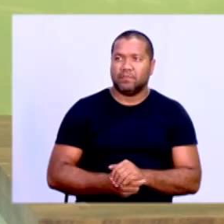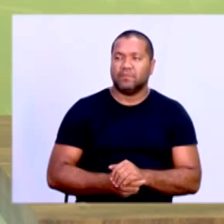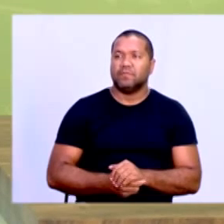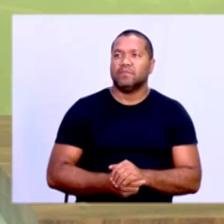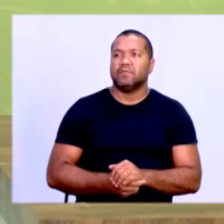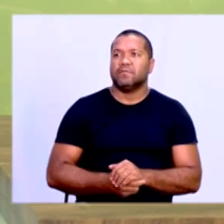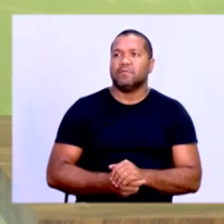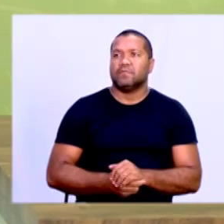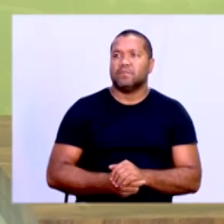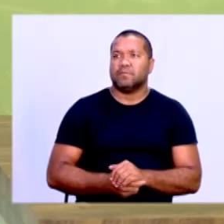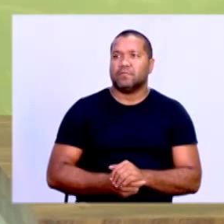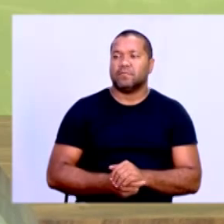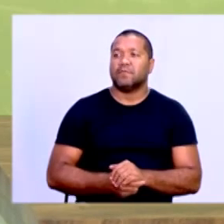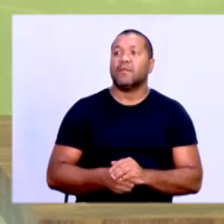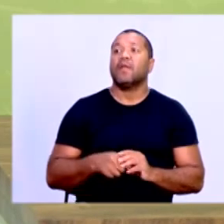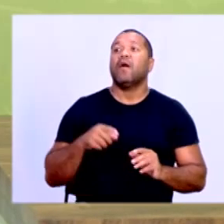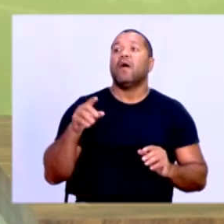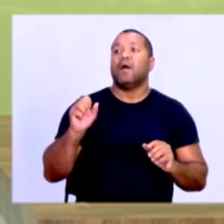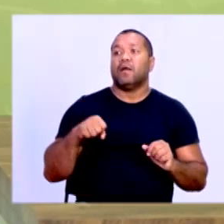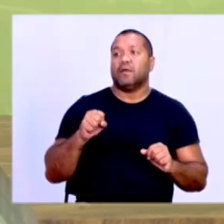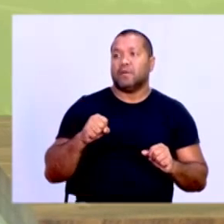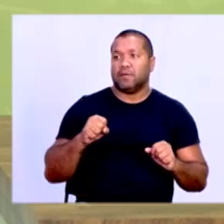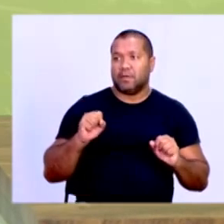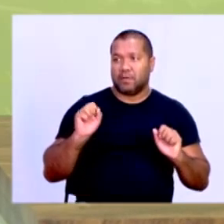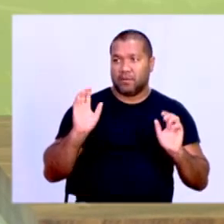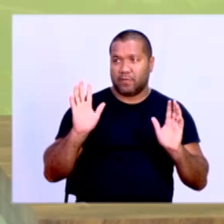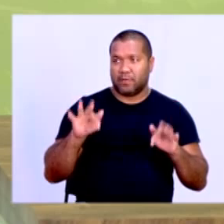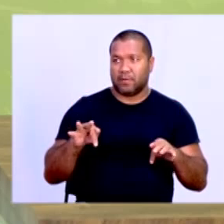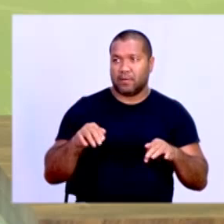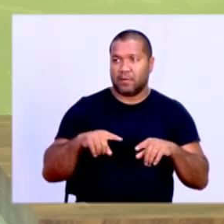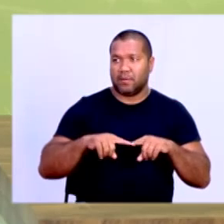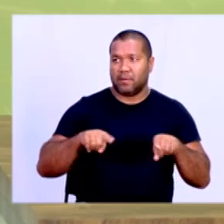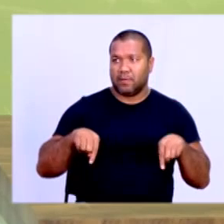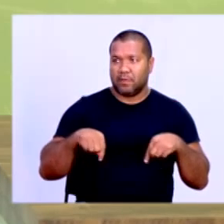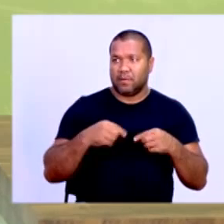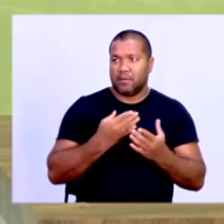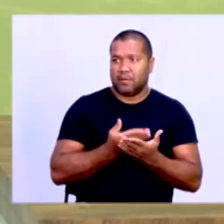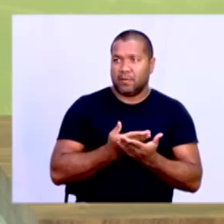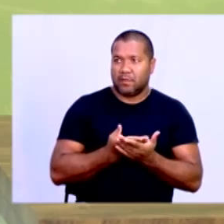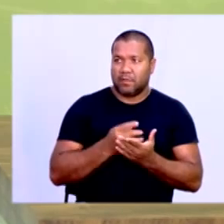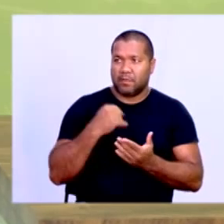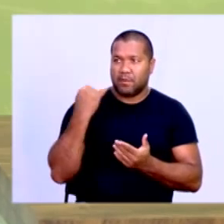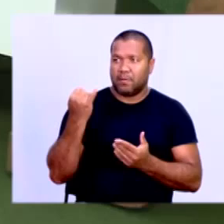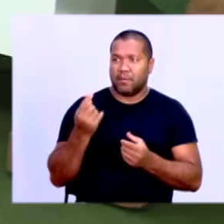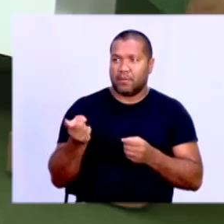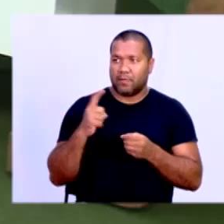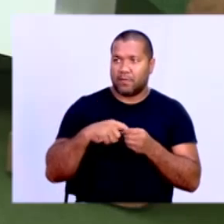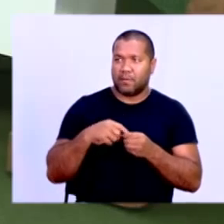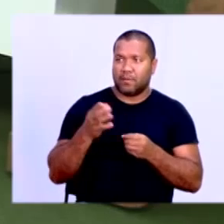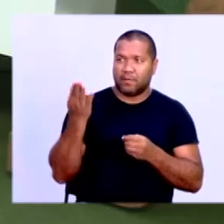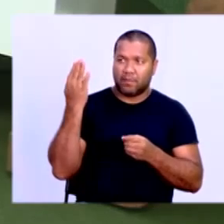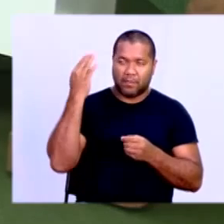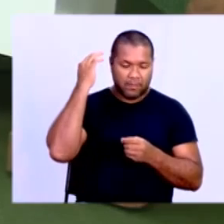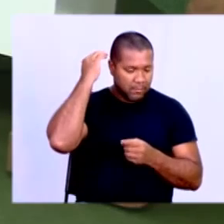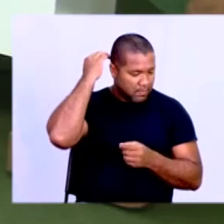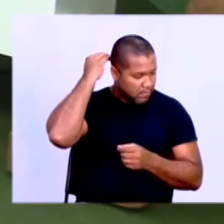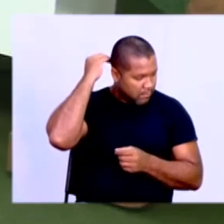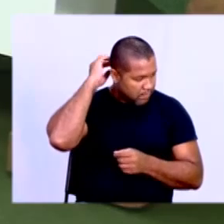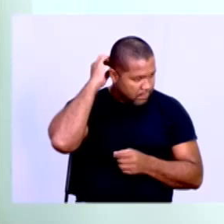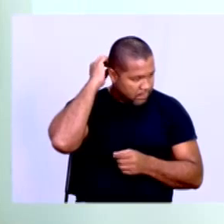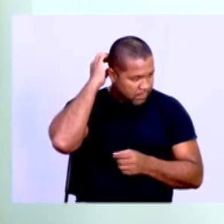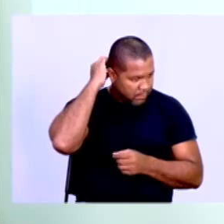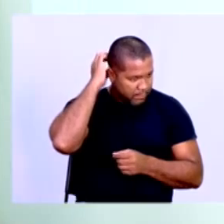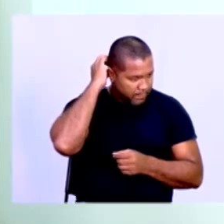encerra a atividade de sala e talvez seja importante a gente voltar naquele assunto de tela, né? Bom, alunos, então, aproveitando